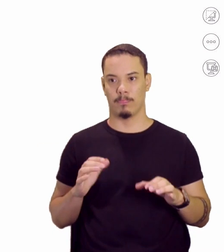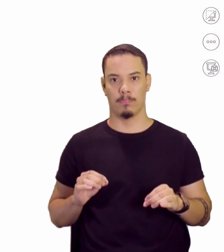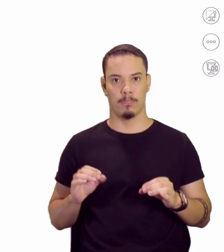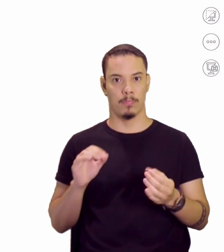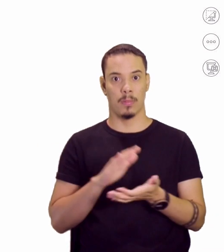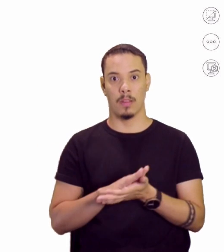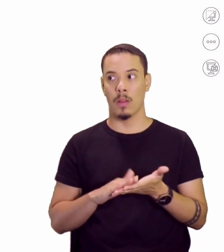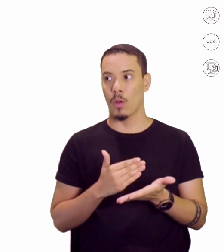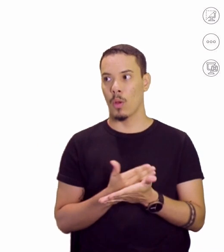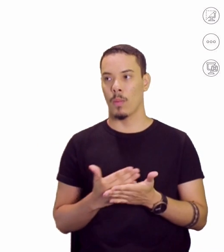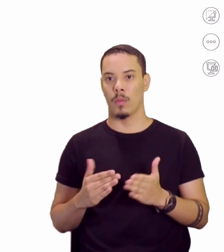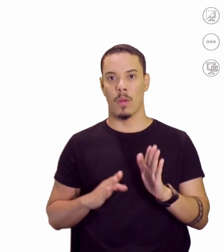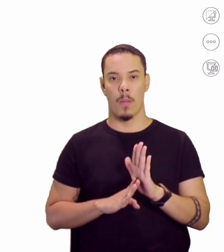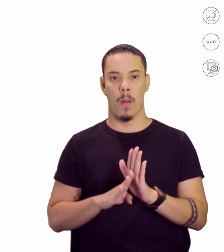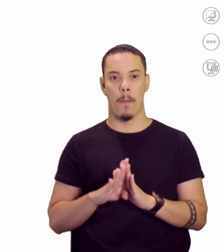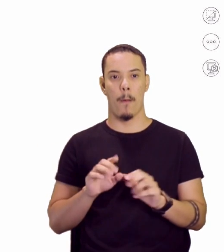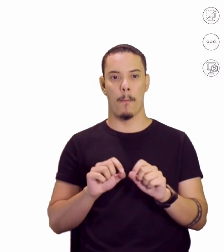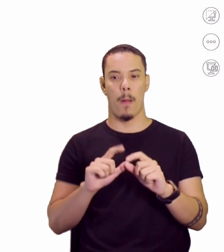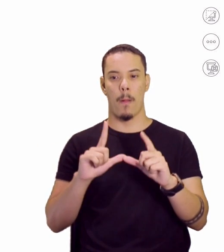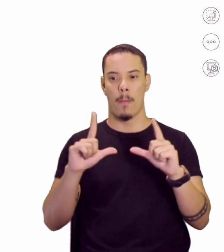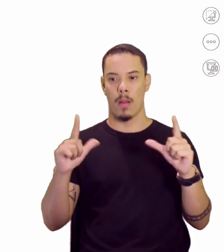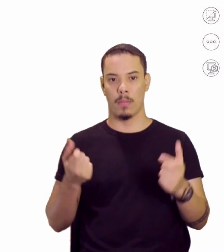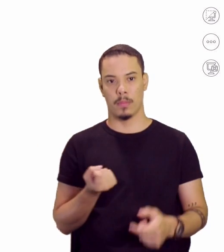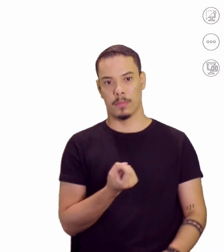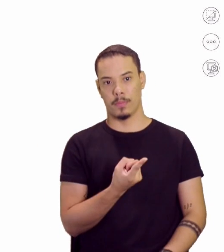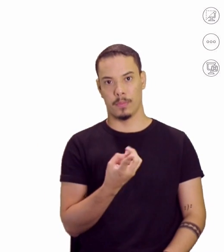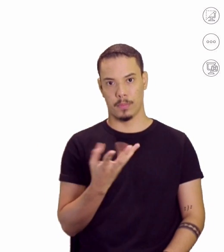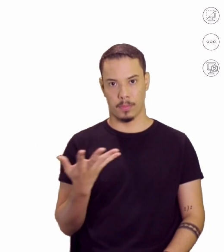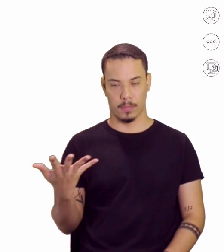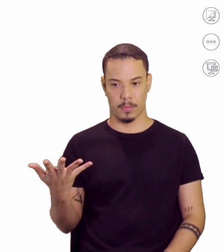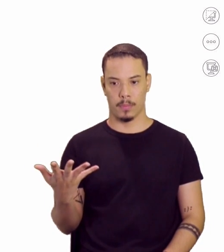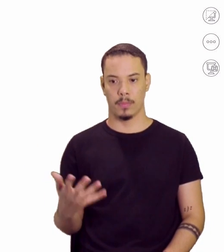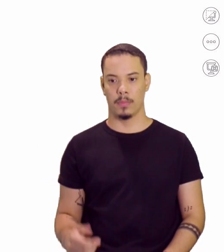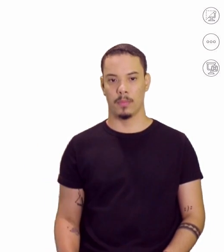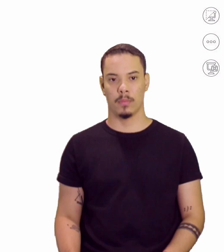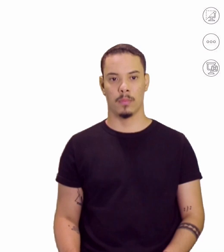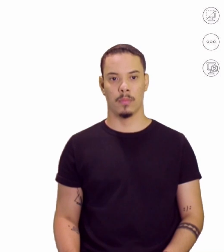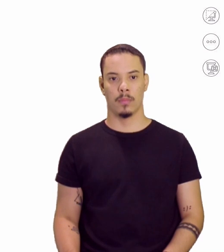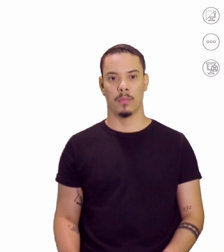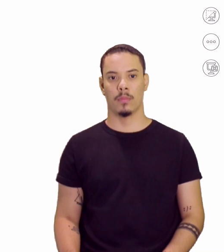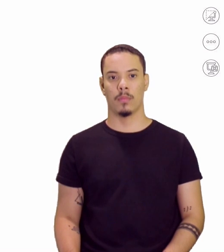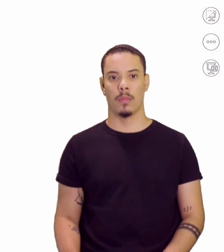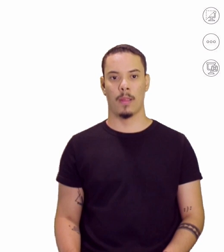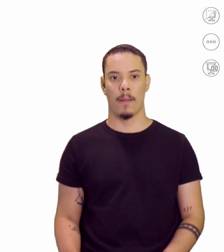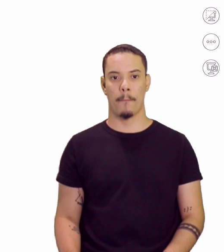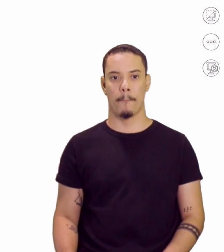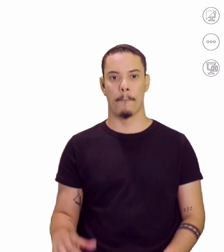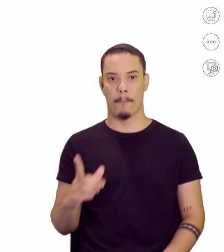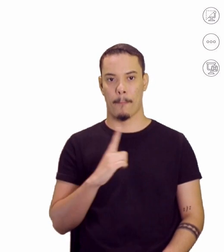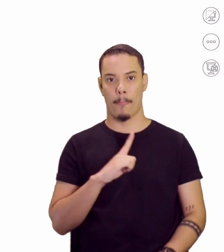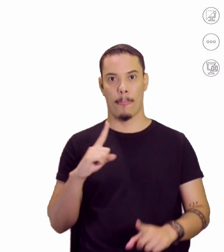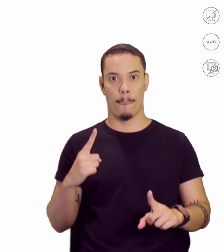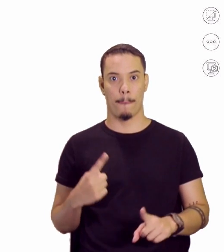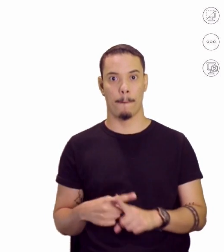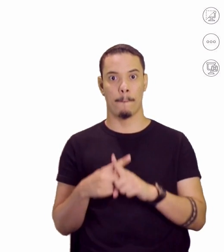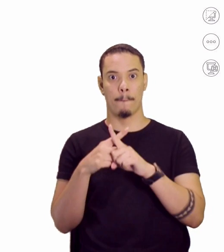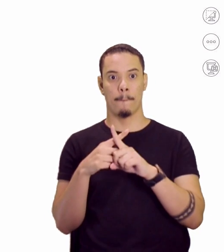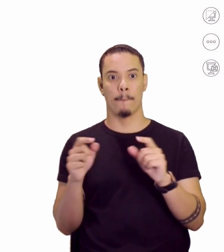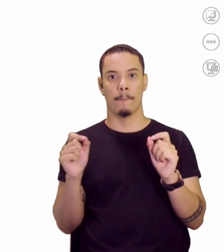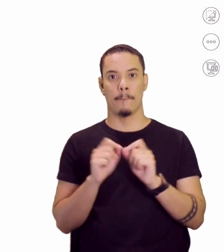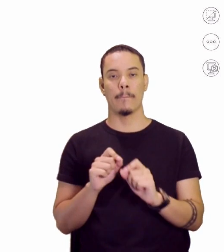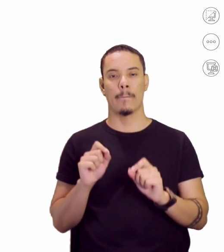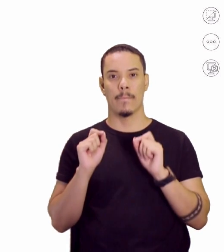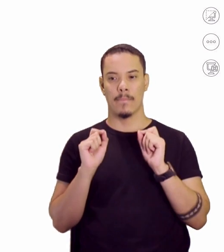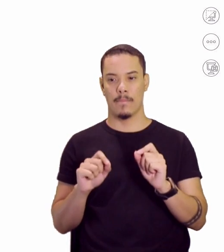crescer, né? A quantidade de bactérias começaram a aparecer. Aí multiplica aqui, ó. Então nós